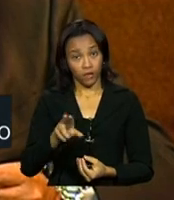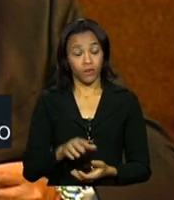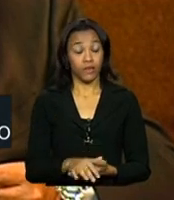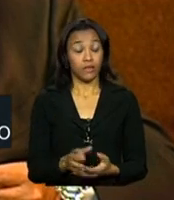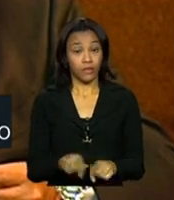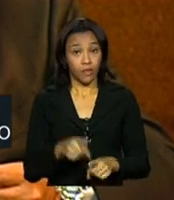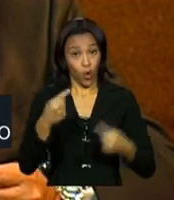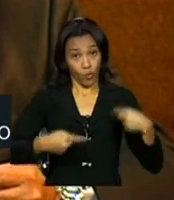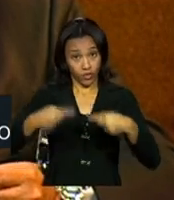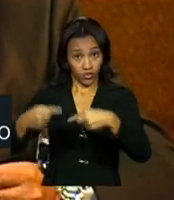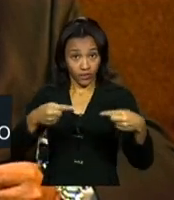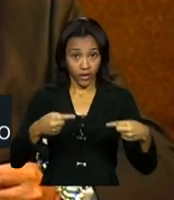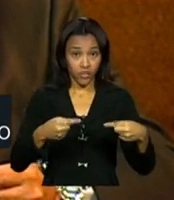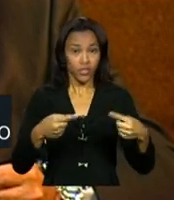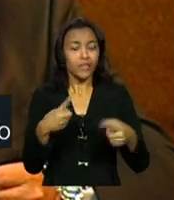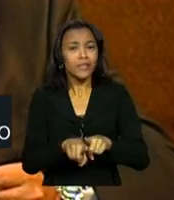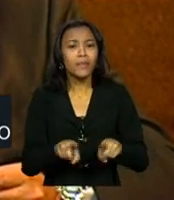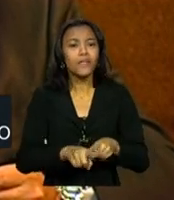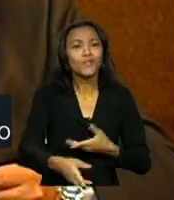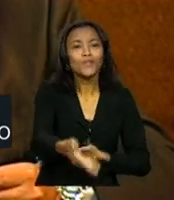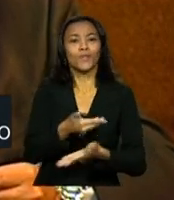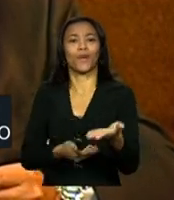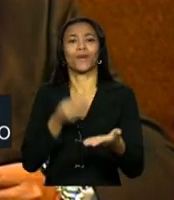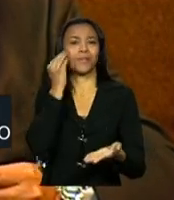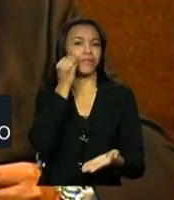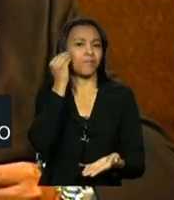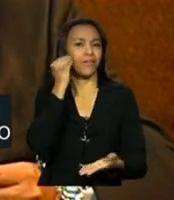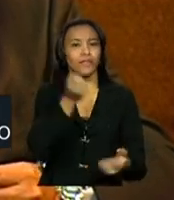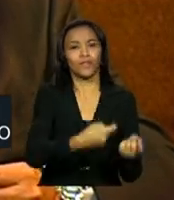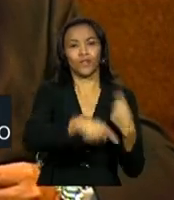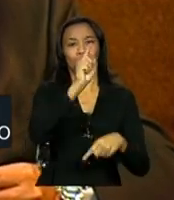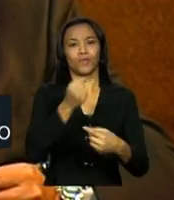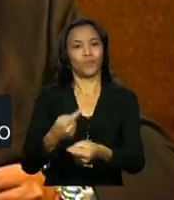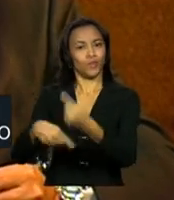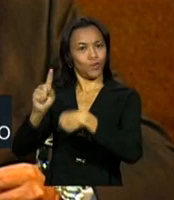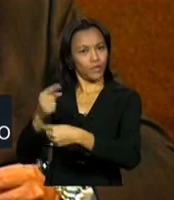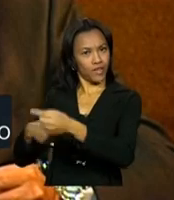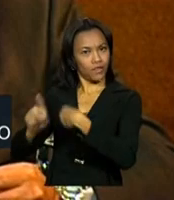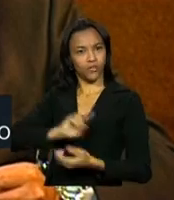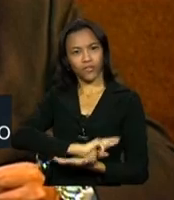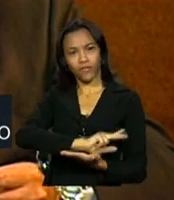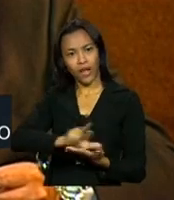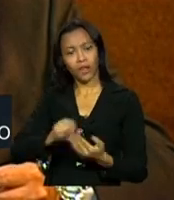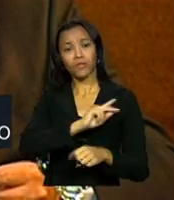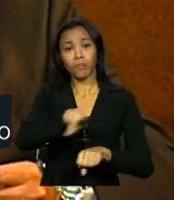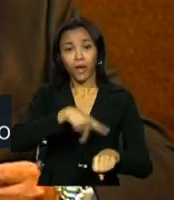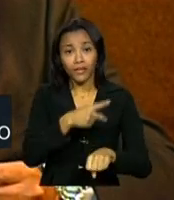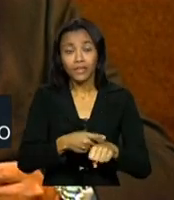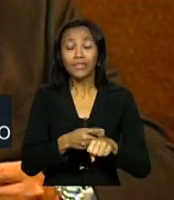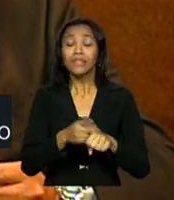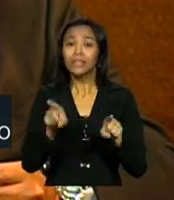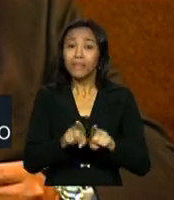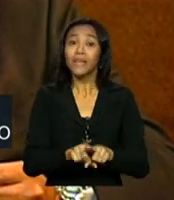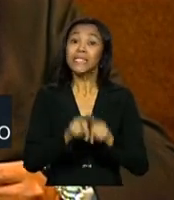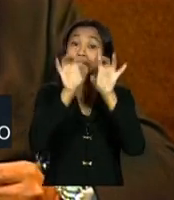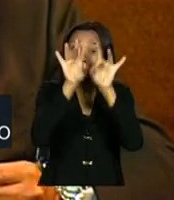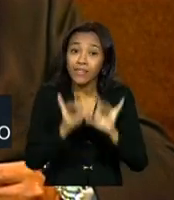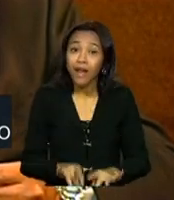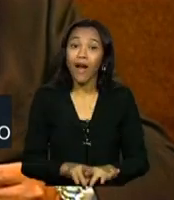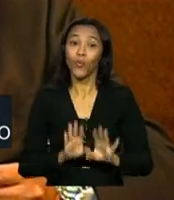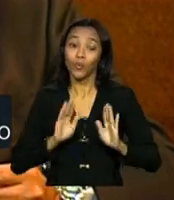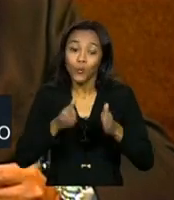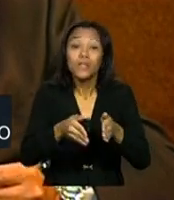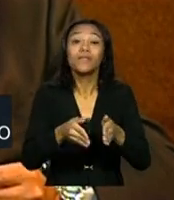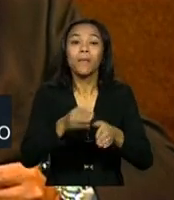e compartilhar experiências de sucesso dos dos variados países em especial experiências do